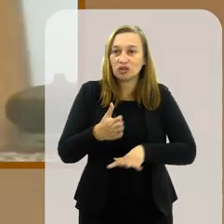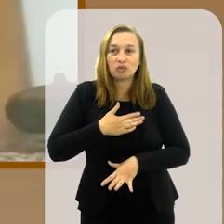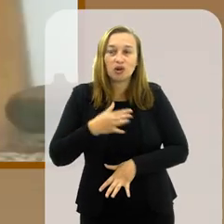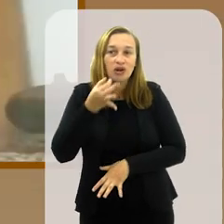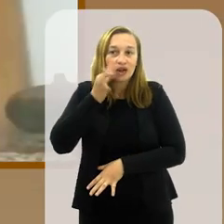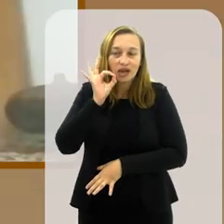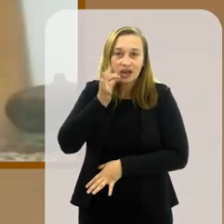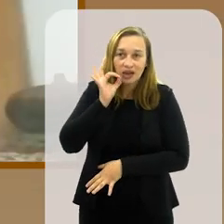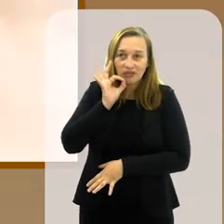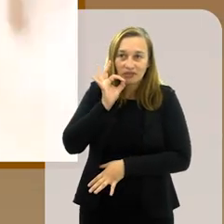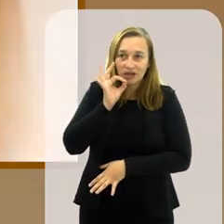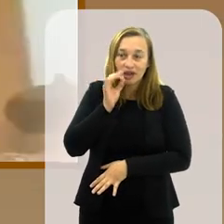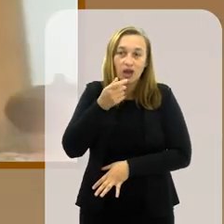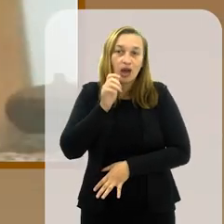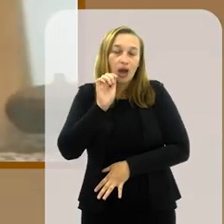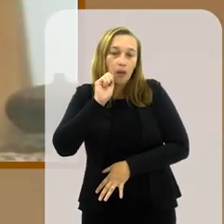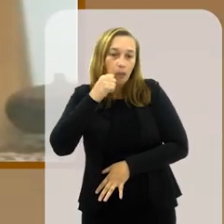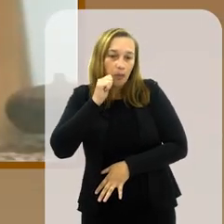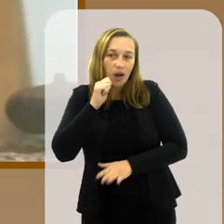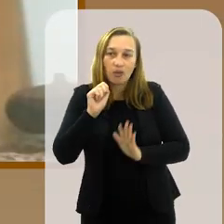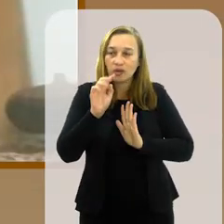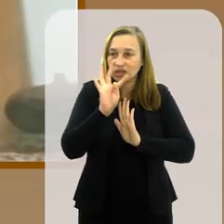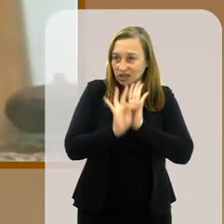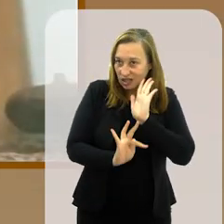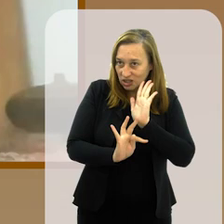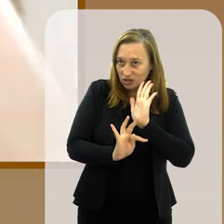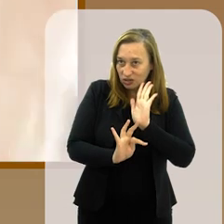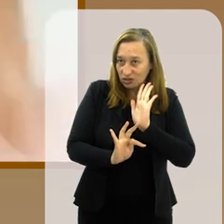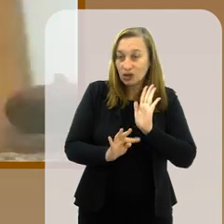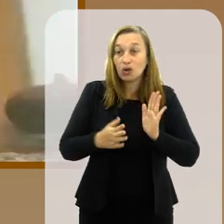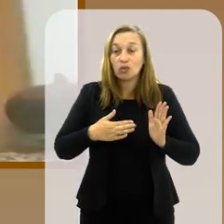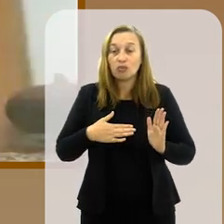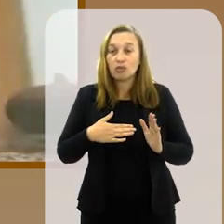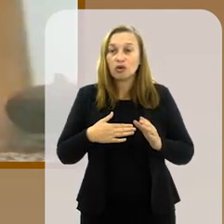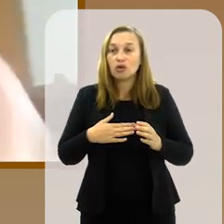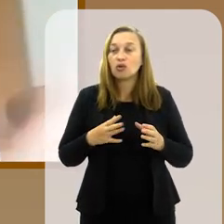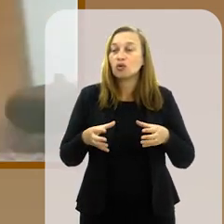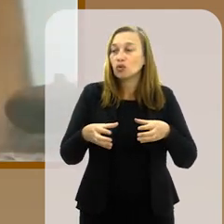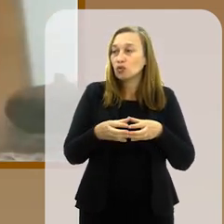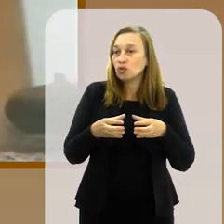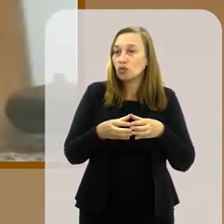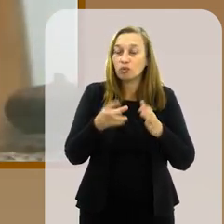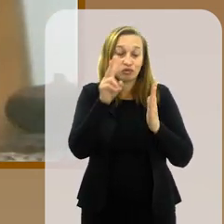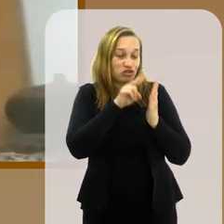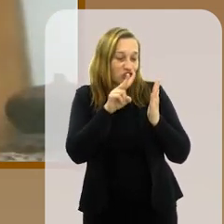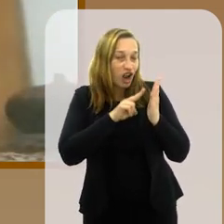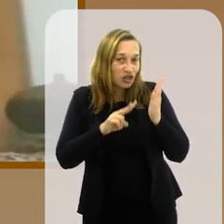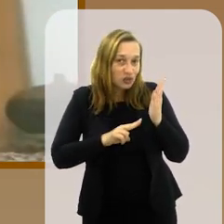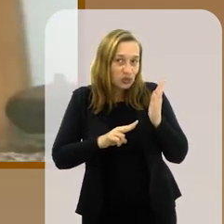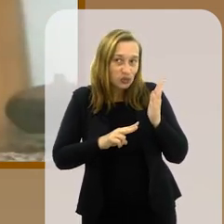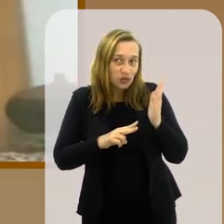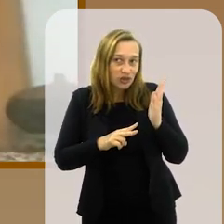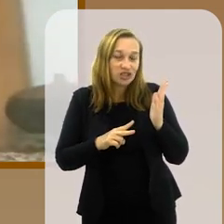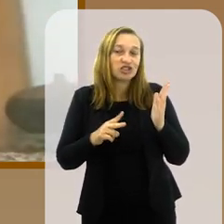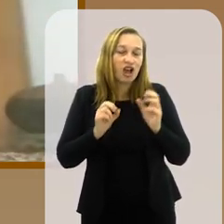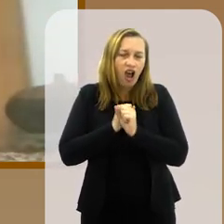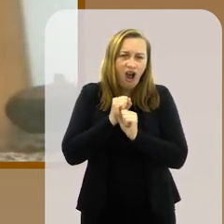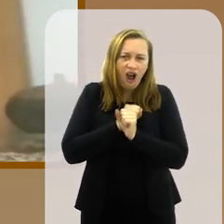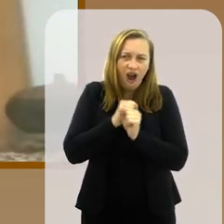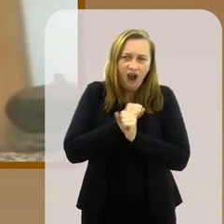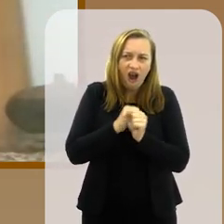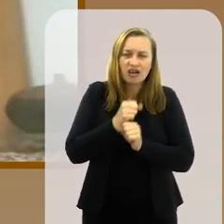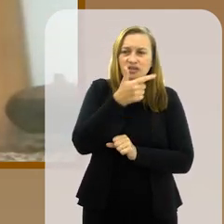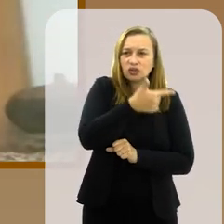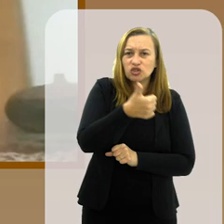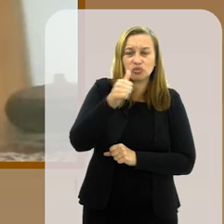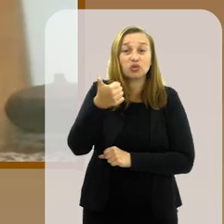Continuar com os meus projetos, que é o Café, Pão e Texto, a minha sala, o meu clube de leitura, né, que já